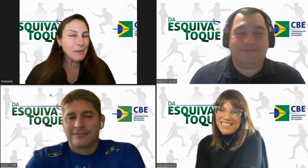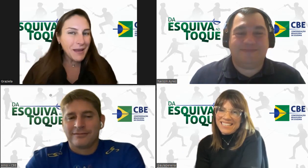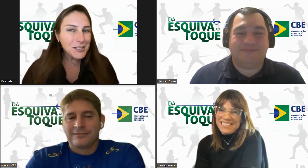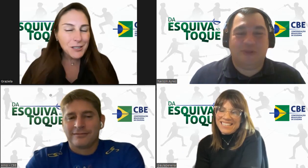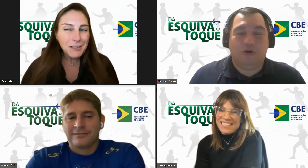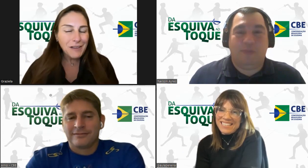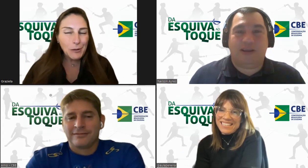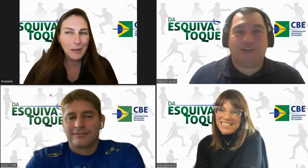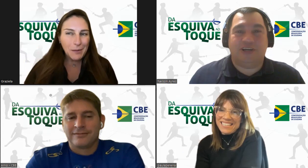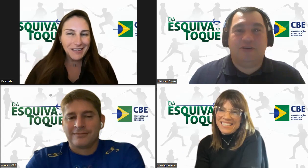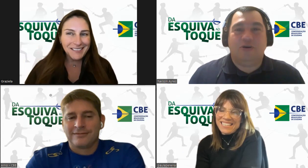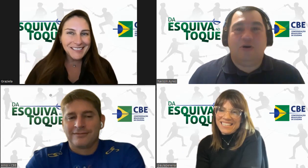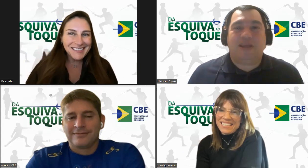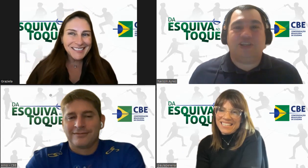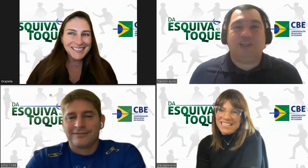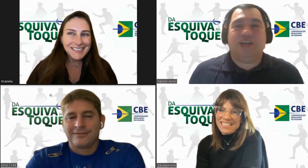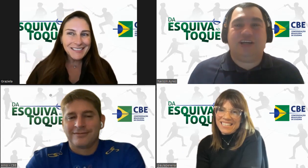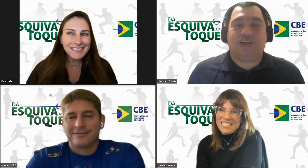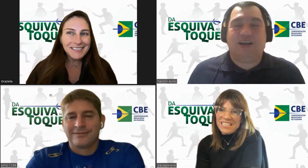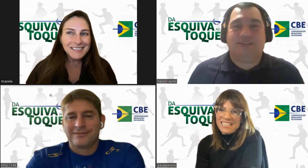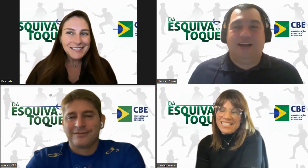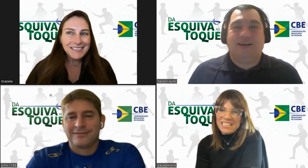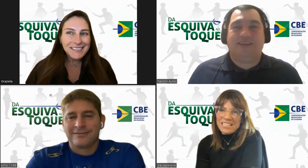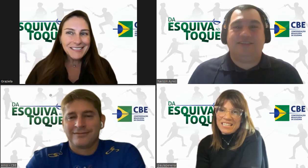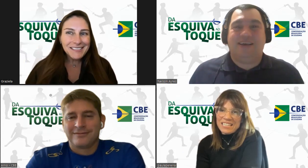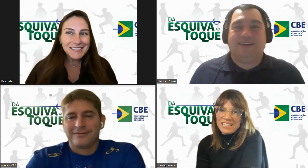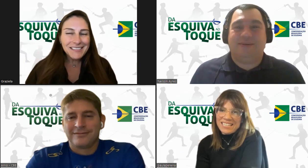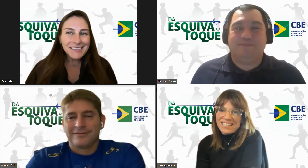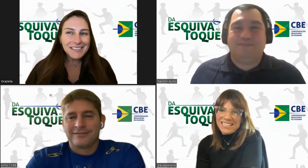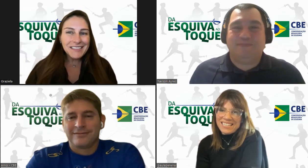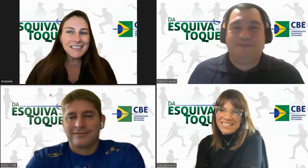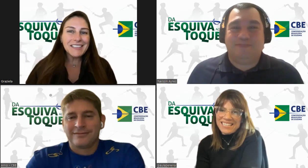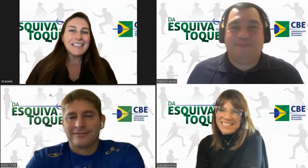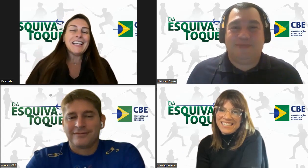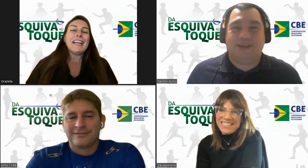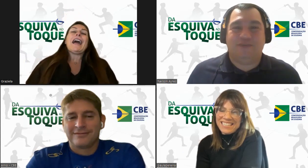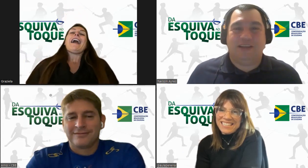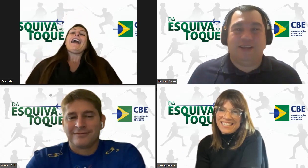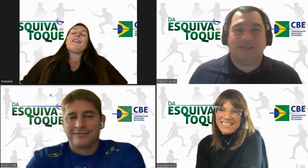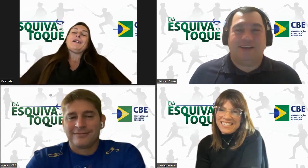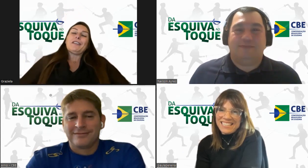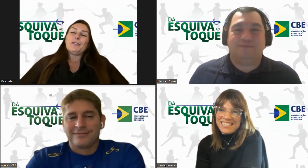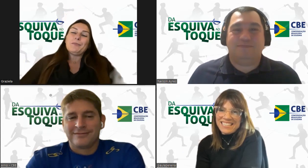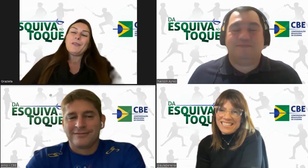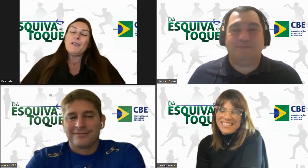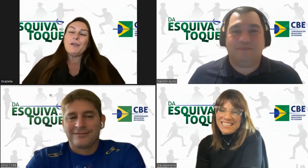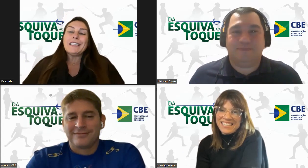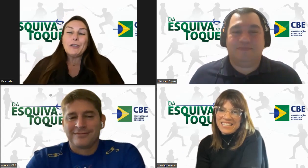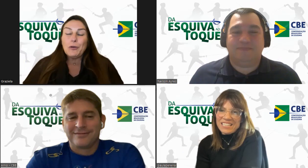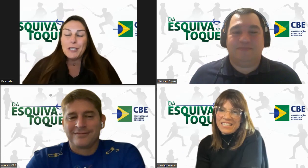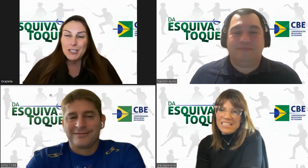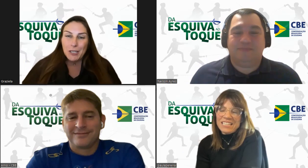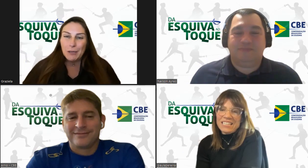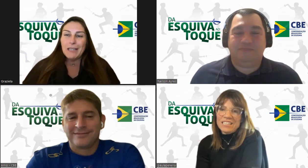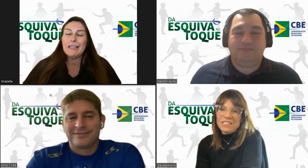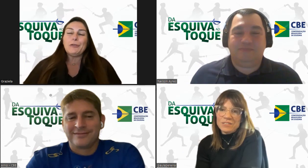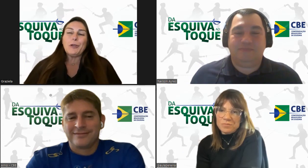como é que repete Que falhou para mim como é que a gente acha a Graziela quem tiver interessado